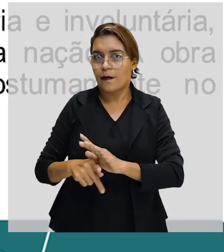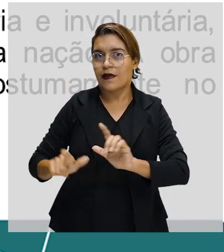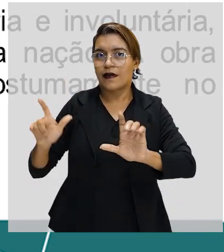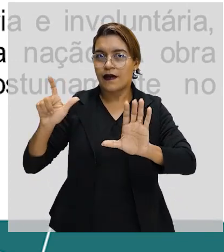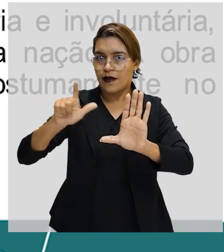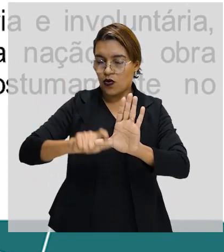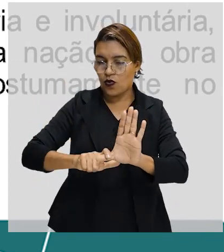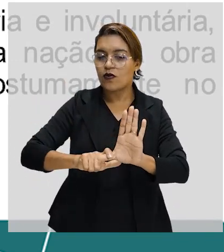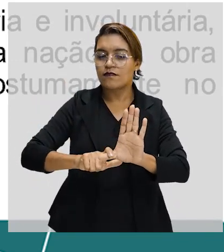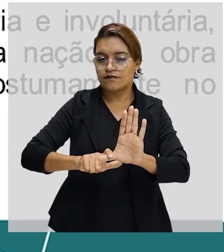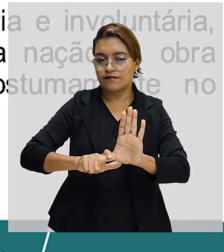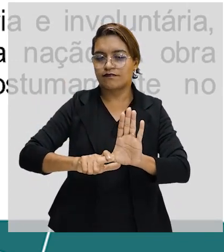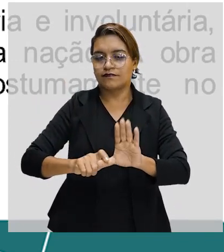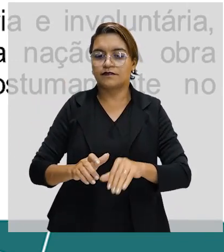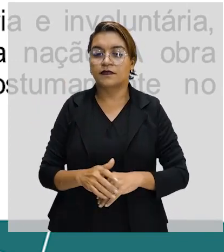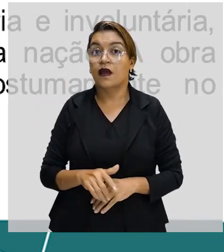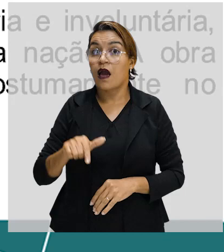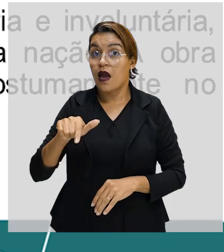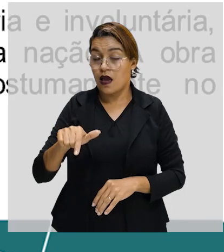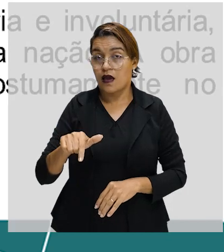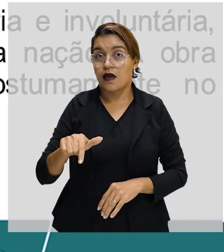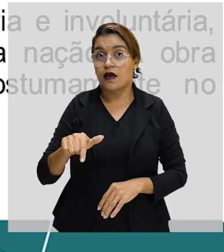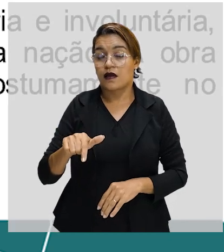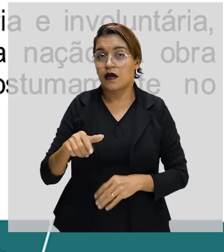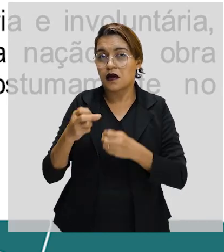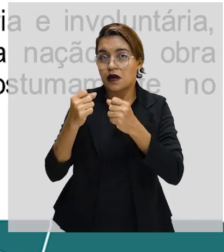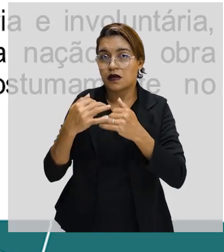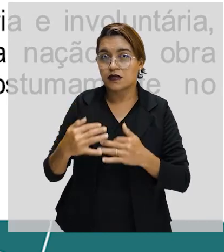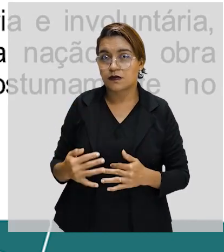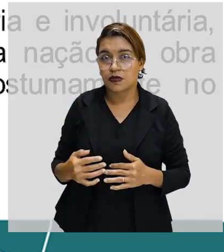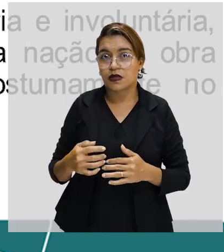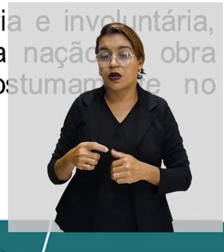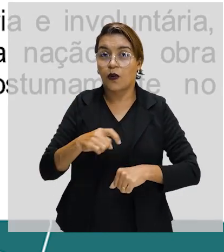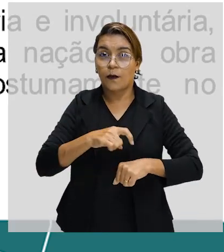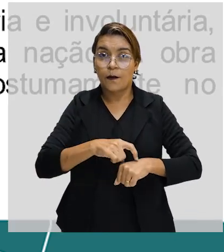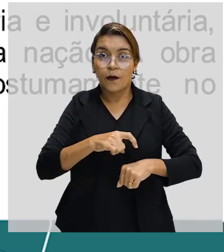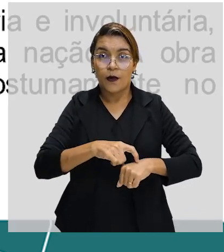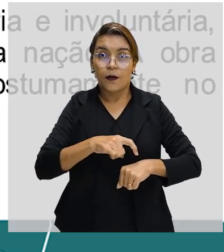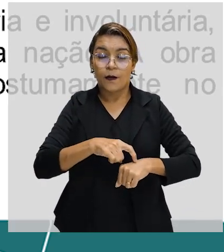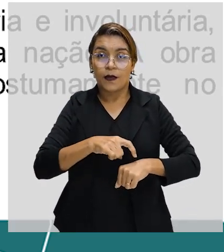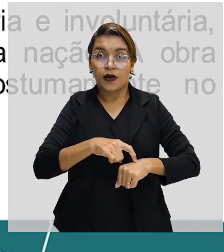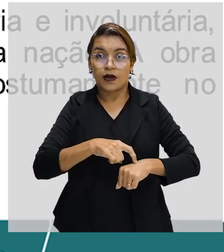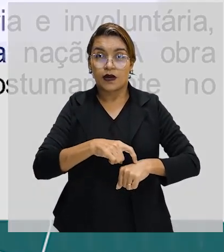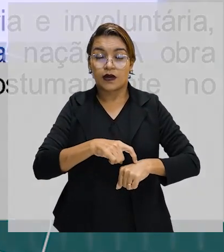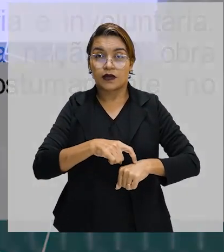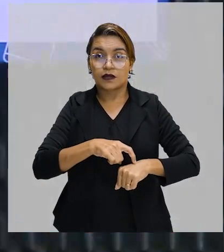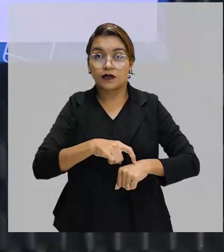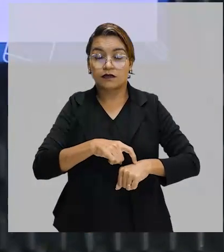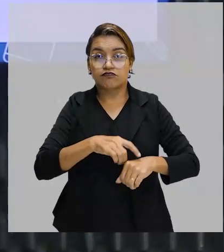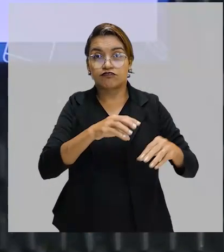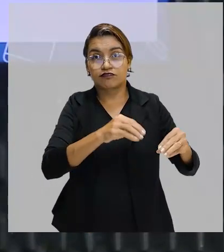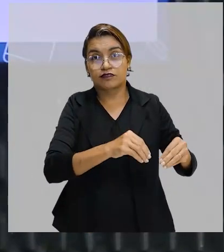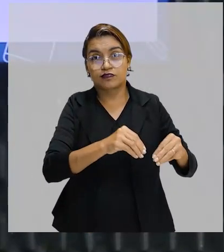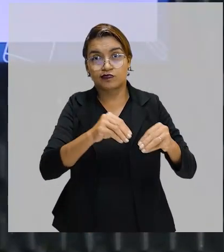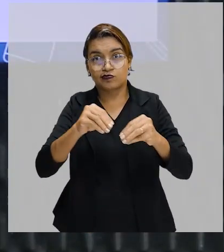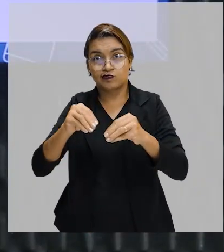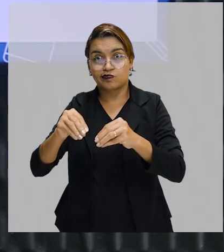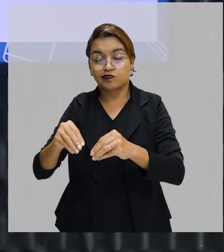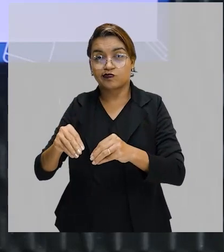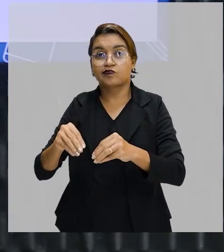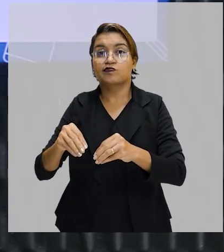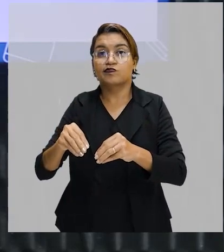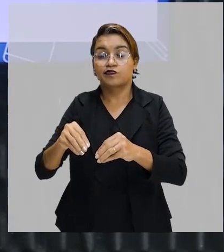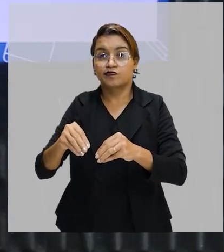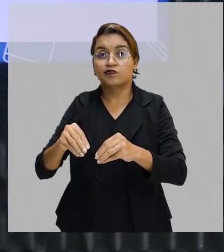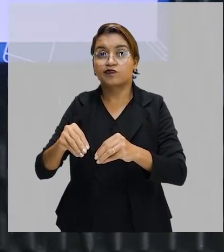principal mas ela que a migração tá voluntária involuntária do sentimento de